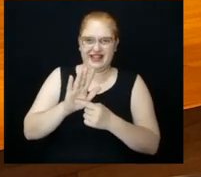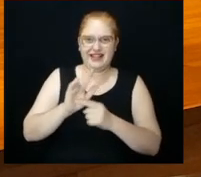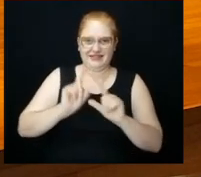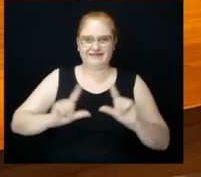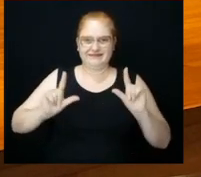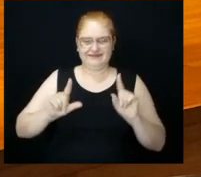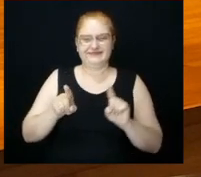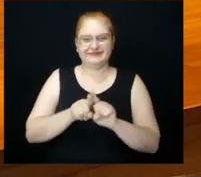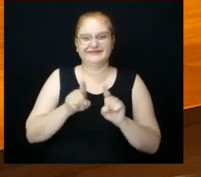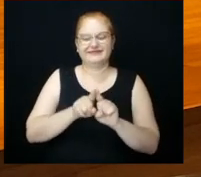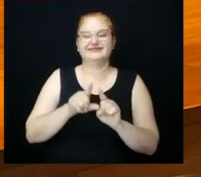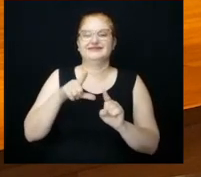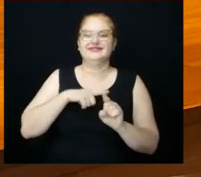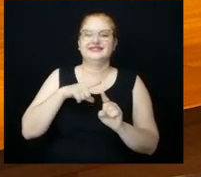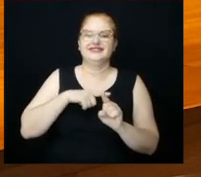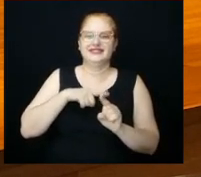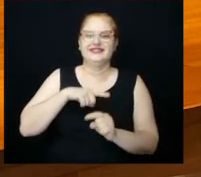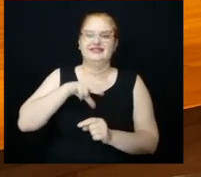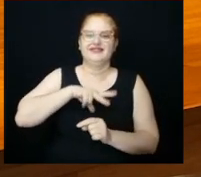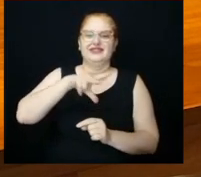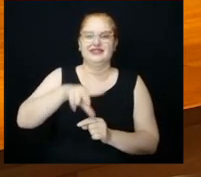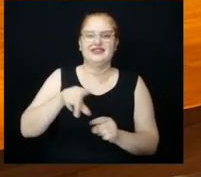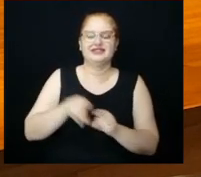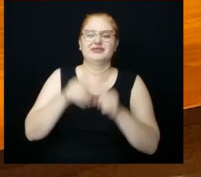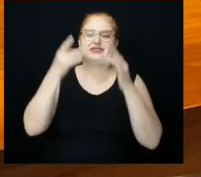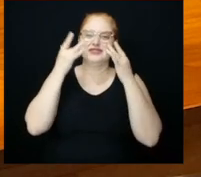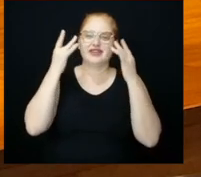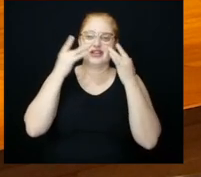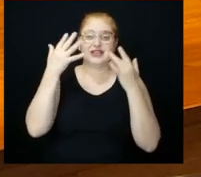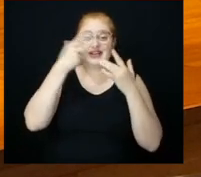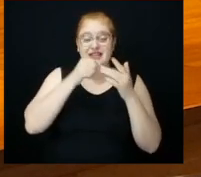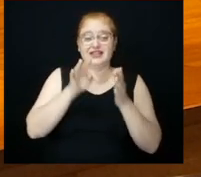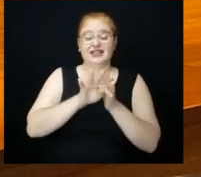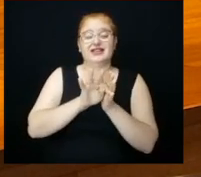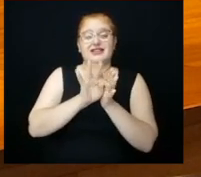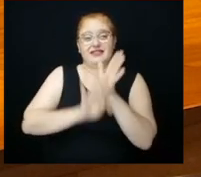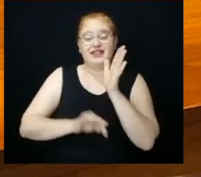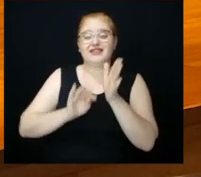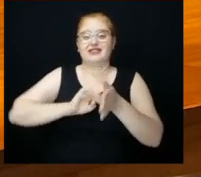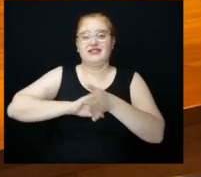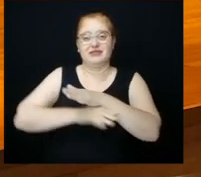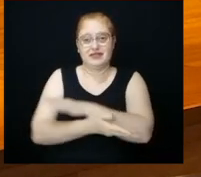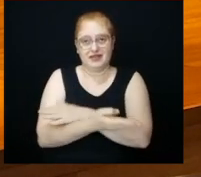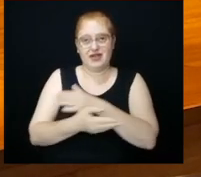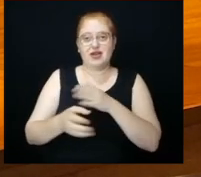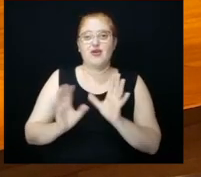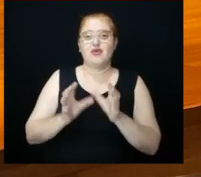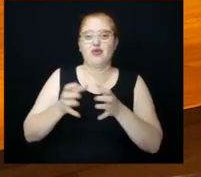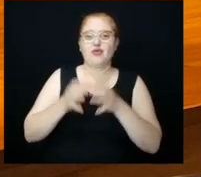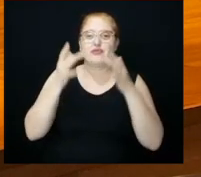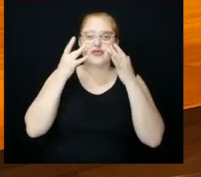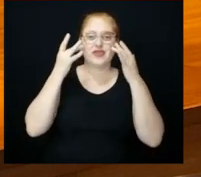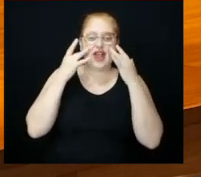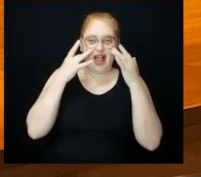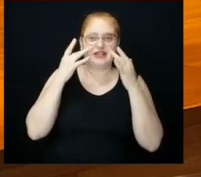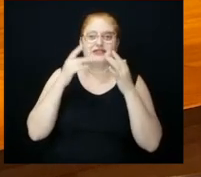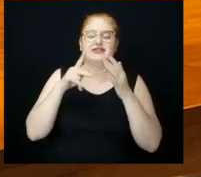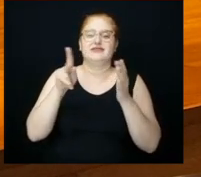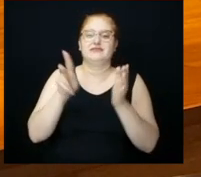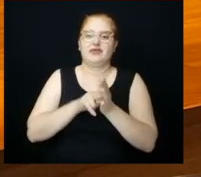coloquei um cartaz de uma montagem que teve em Portugal, muito linda, desse texto, uma adaptação por um grupo de teatro meridional em